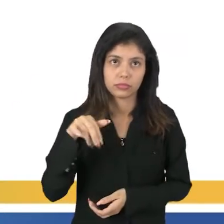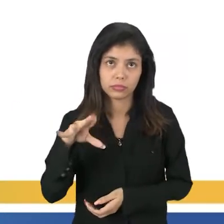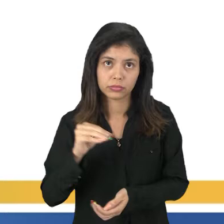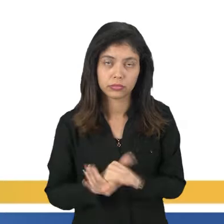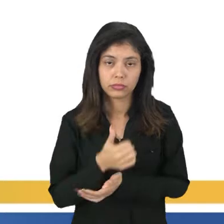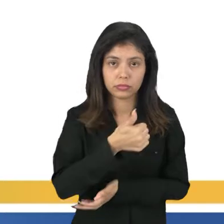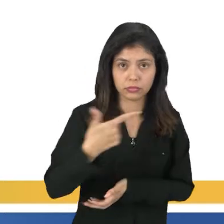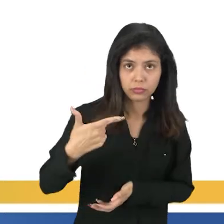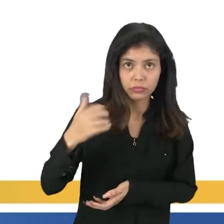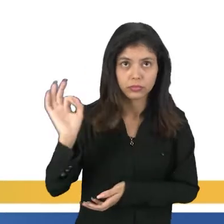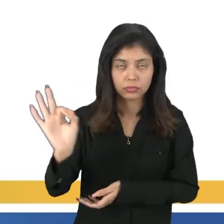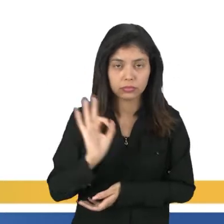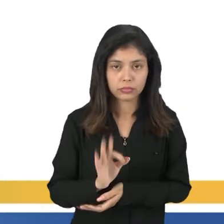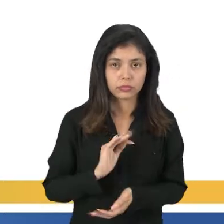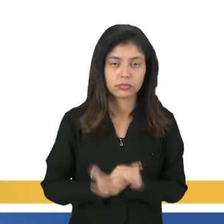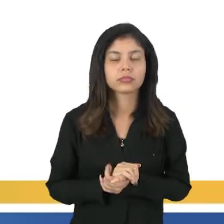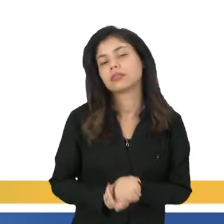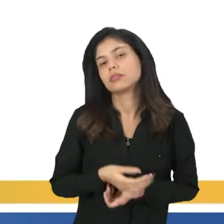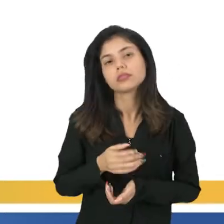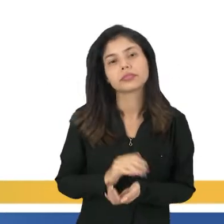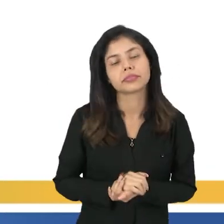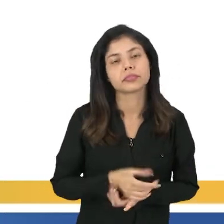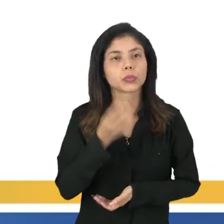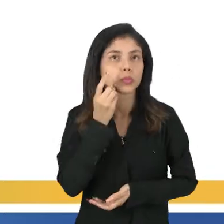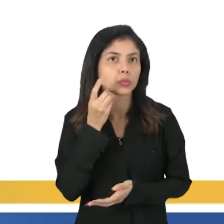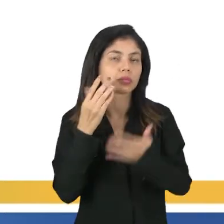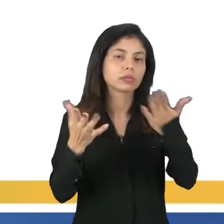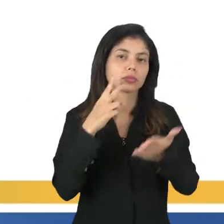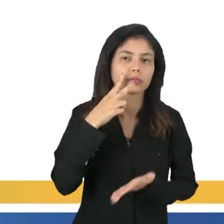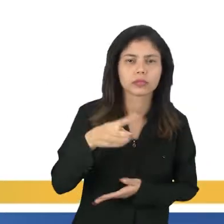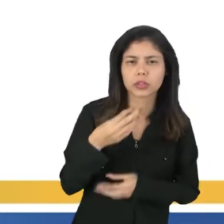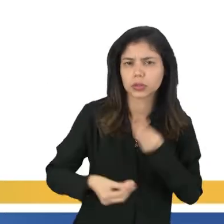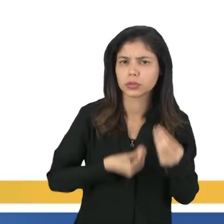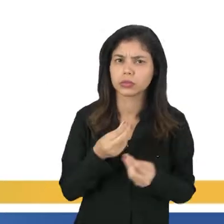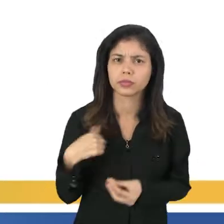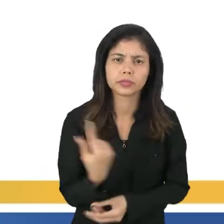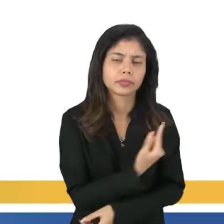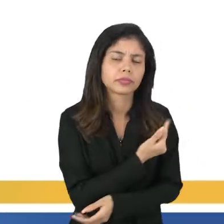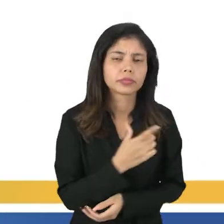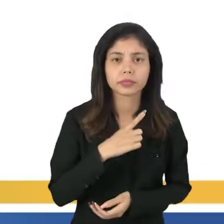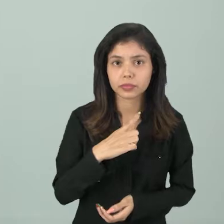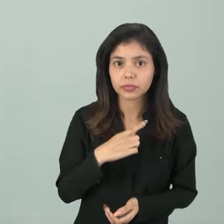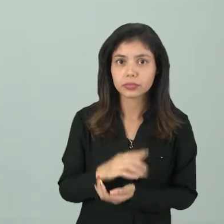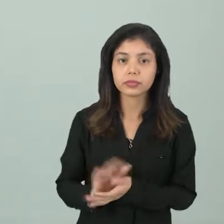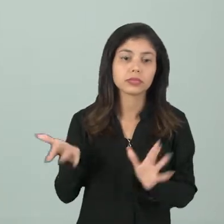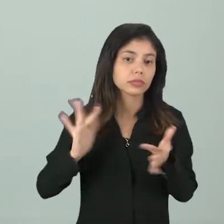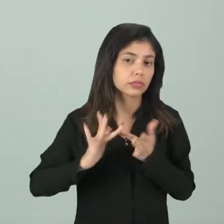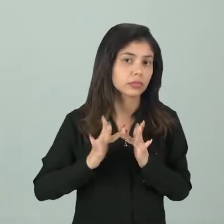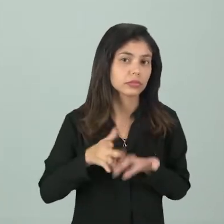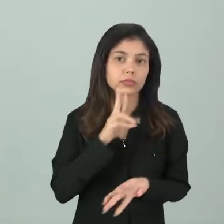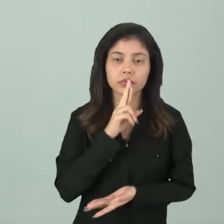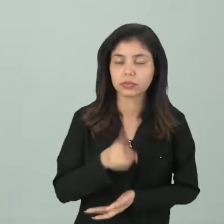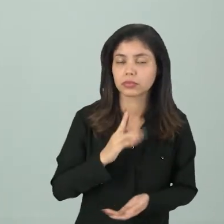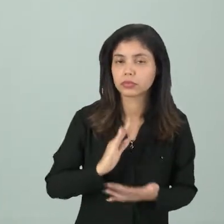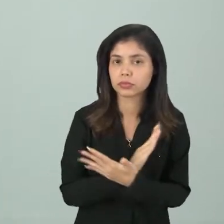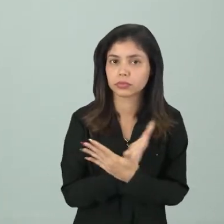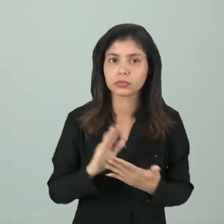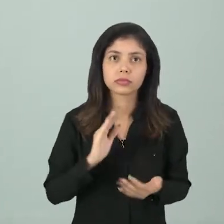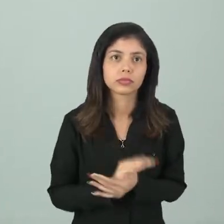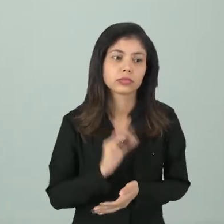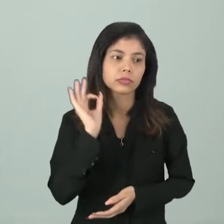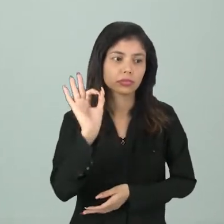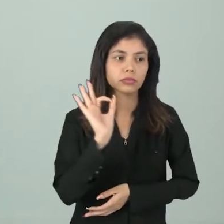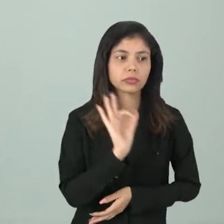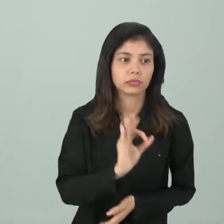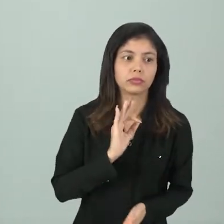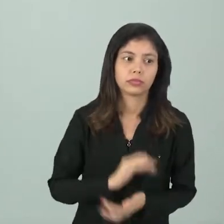12% de desconto. Esses são exemplos do nosso cotidiano. E hoje a gente vai ver como é que a gente tem o contato de calcular algumas